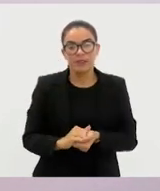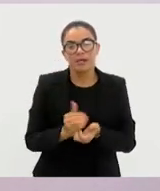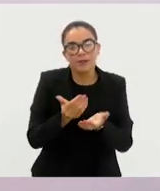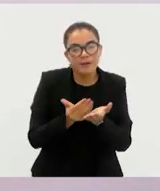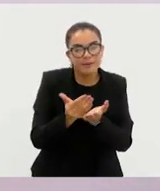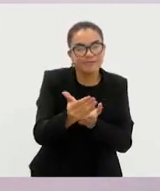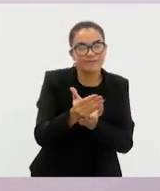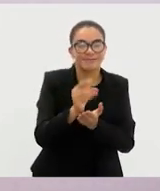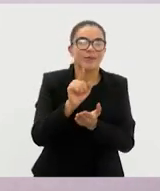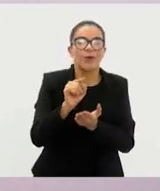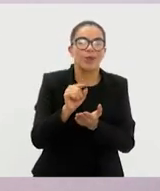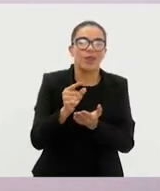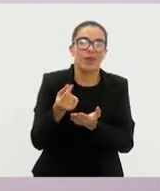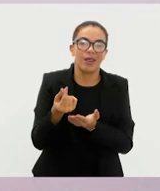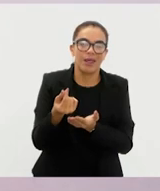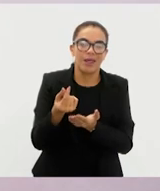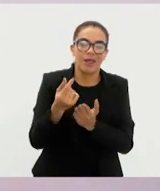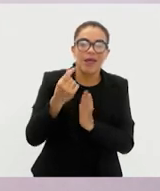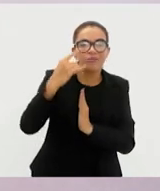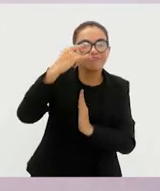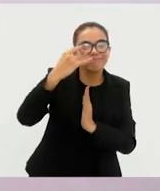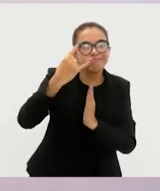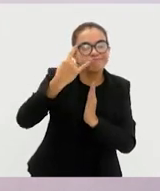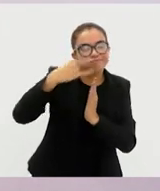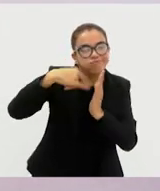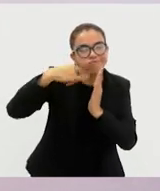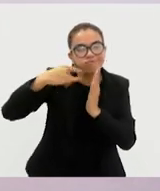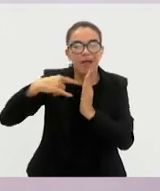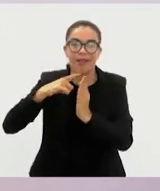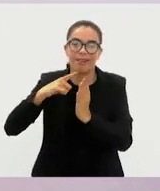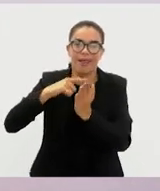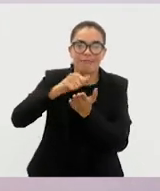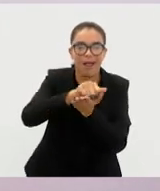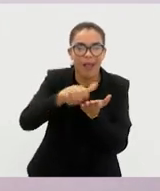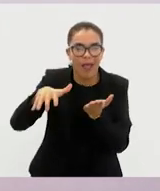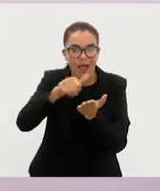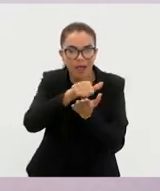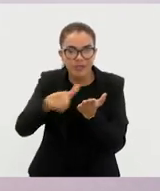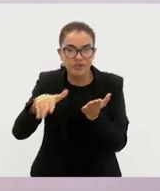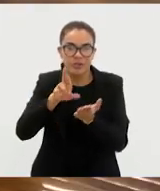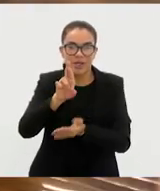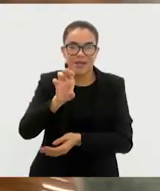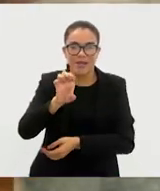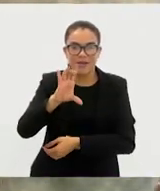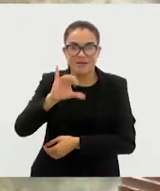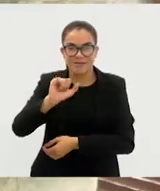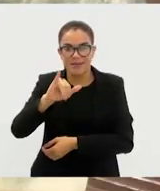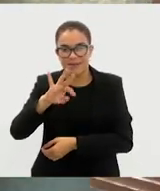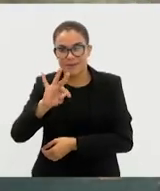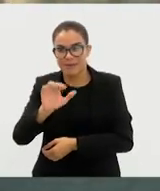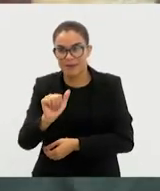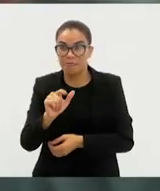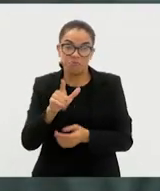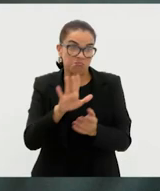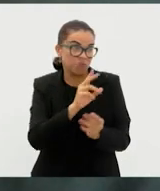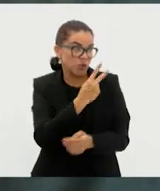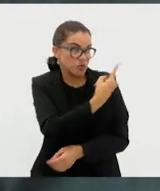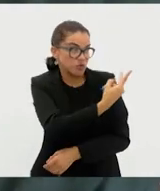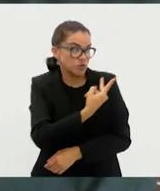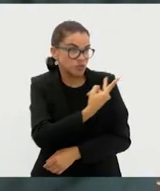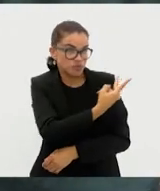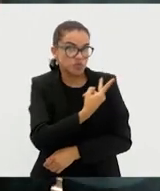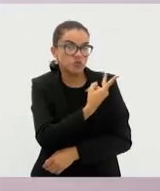iniciando pela nossa receita. Até Leiane, Yasmin e Rafael, fiquem à vontade também de me interromper, aí,